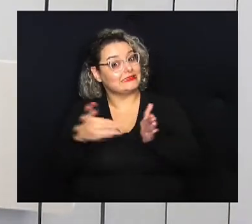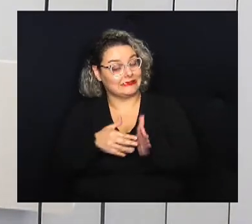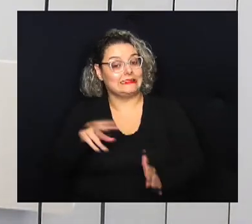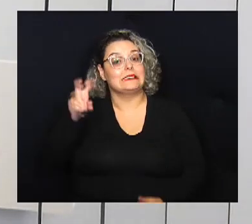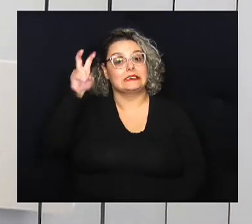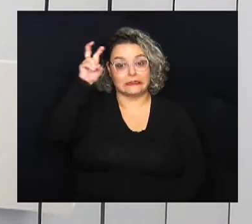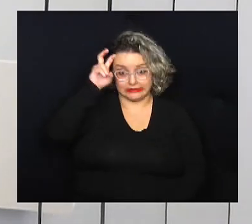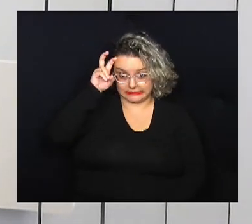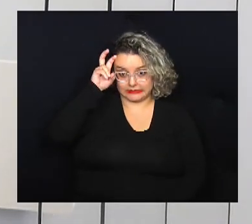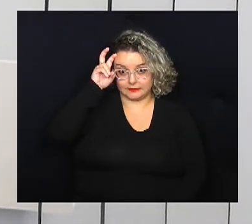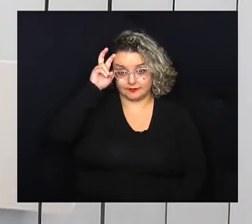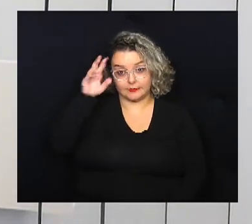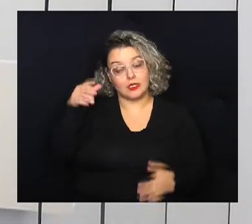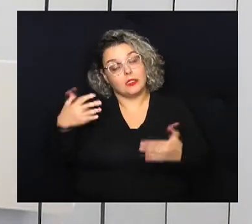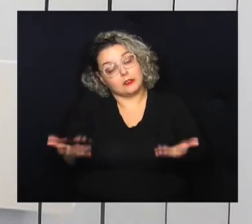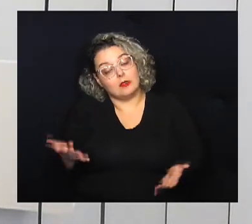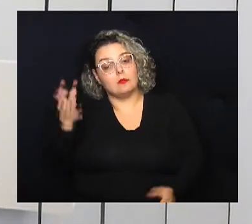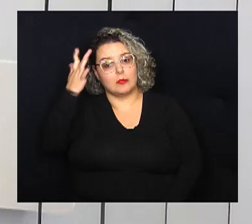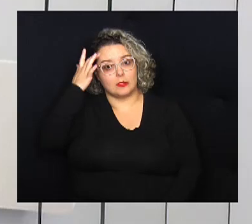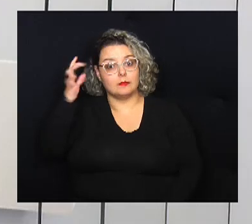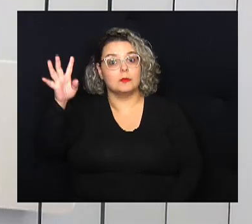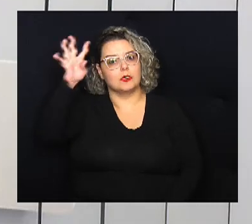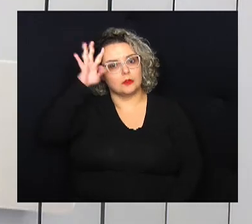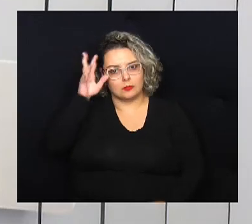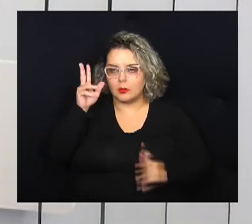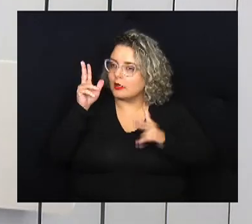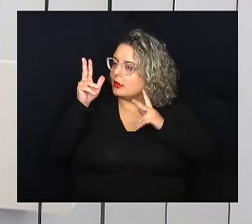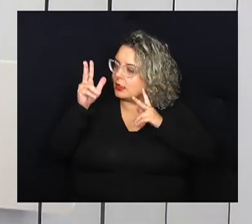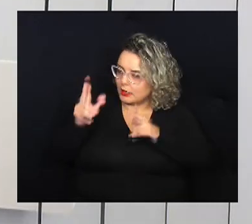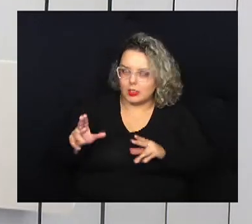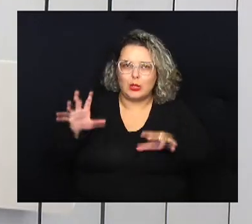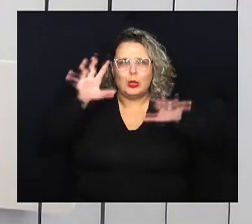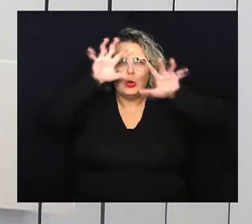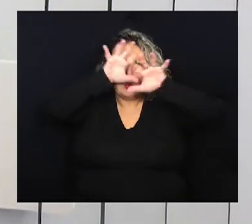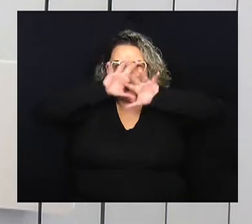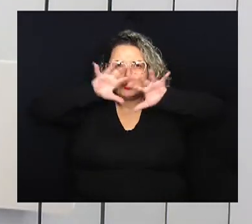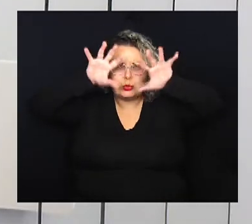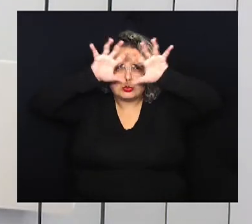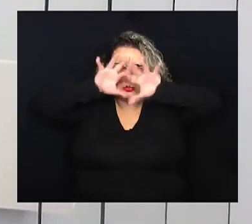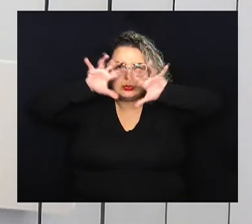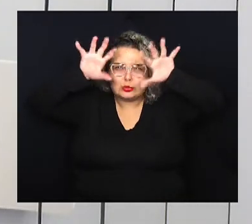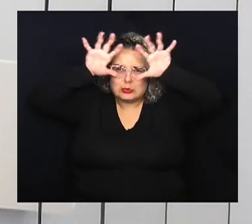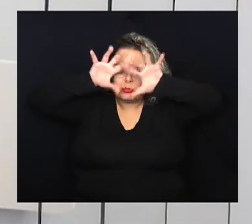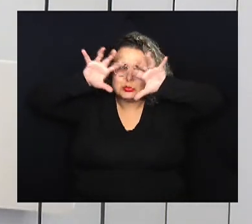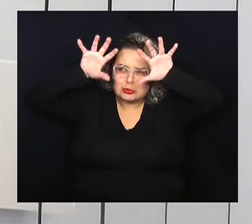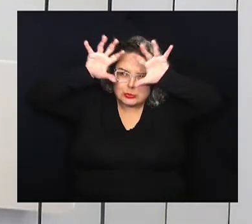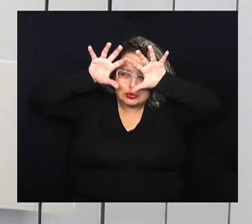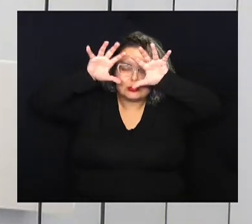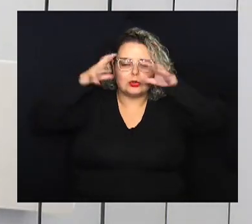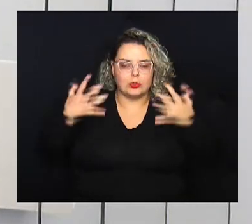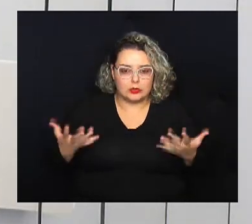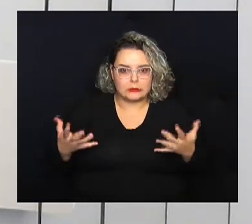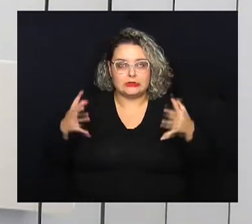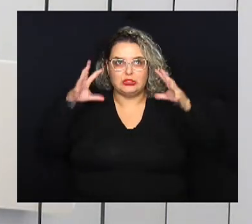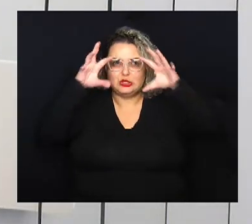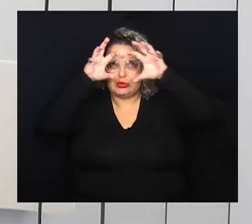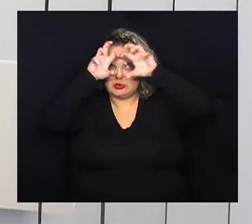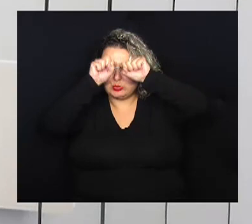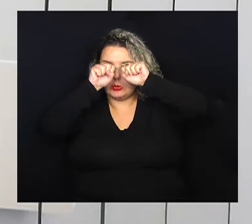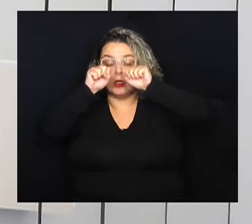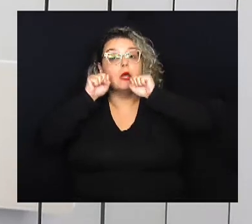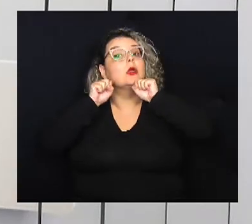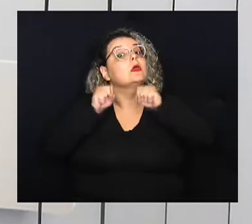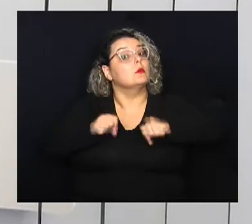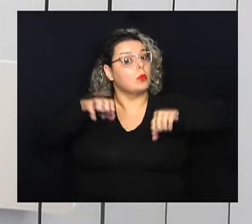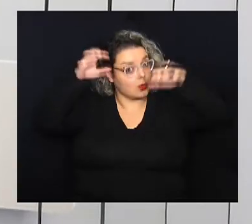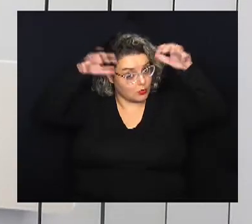quinta-feira. Então, para amanhã, quarta-feira, segue tempo fechado, nebulosidade em alta e tem previsão de